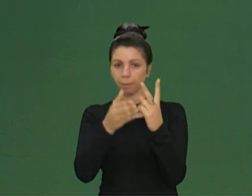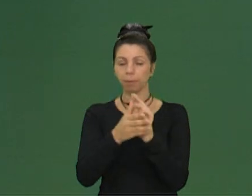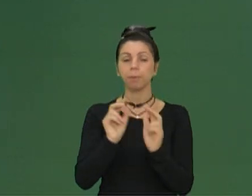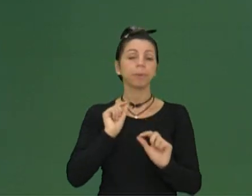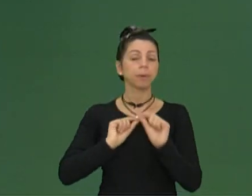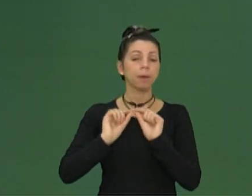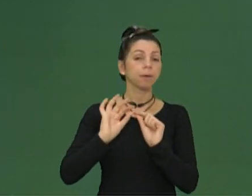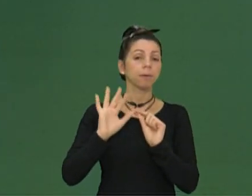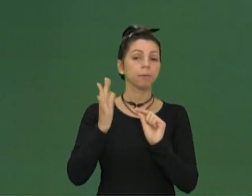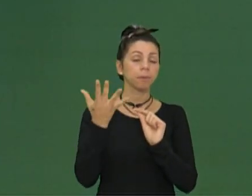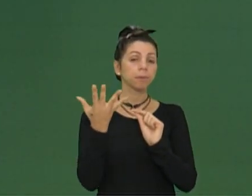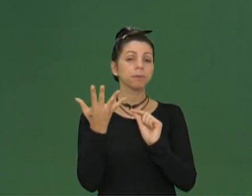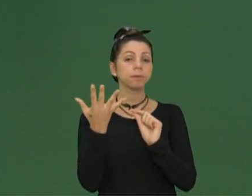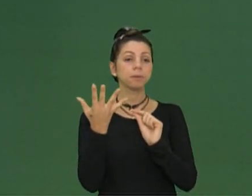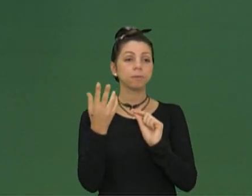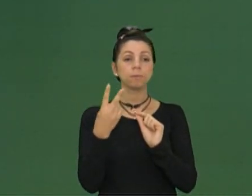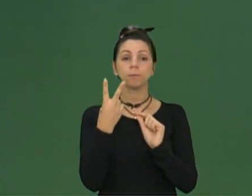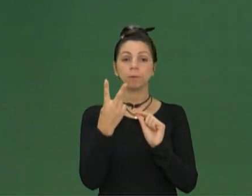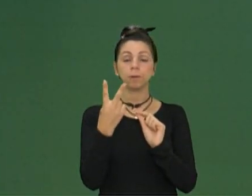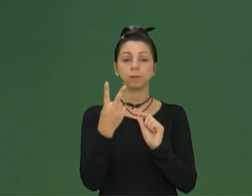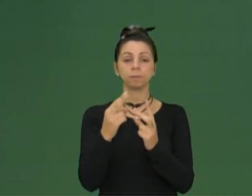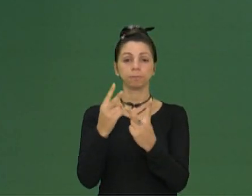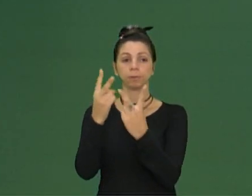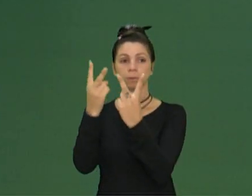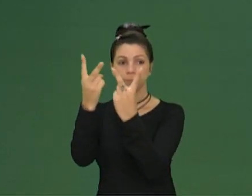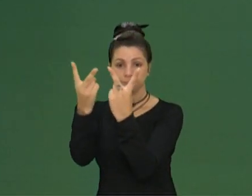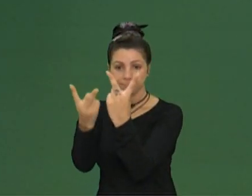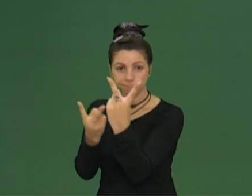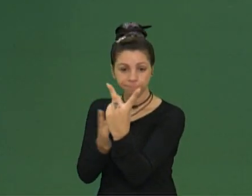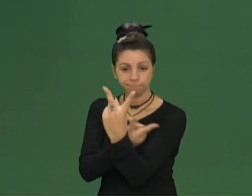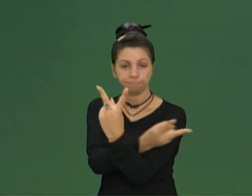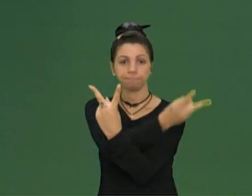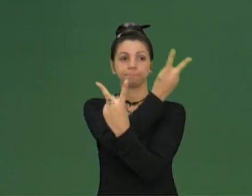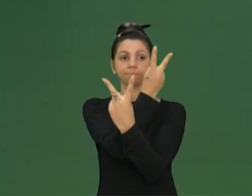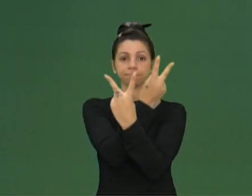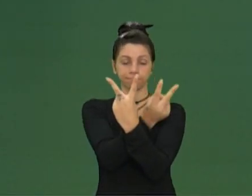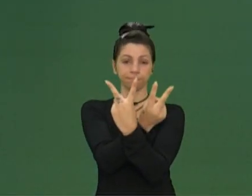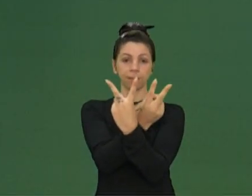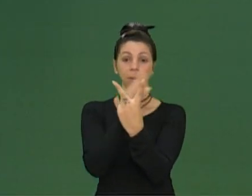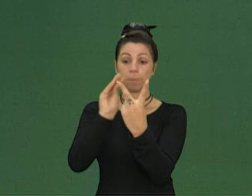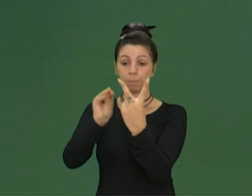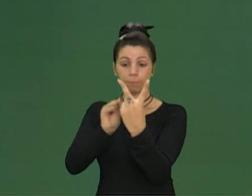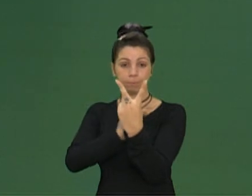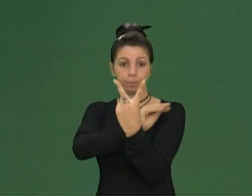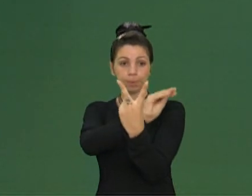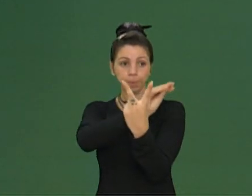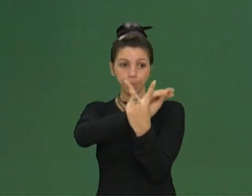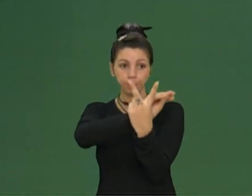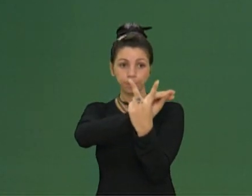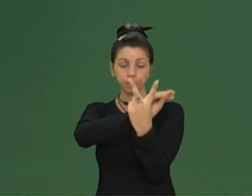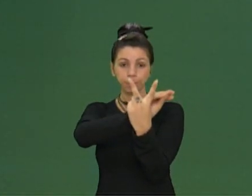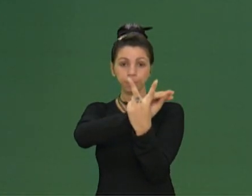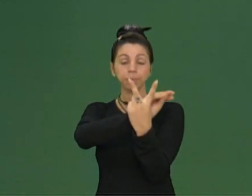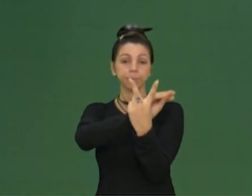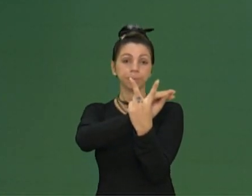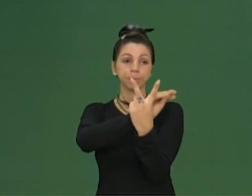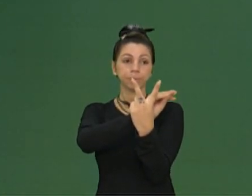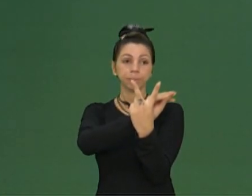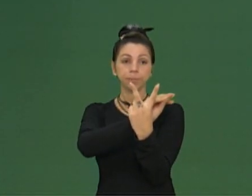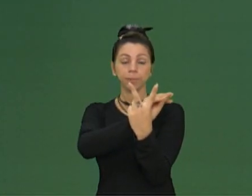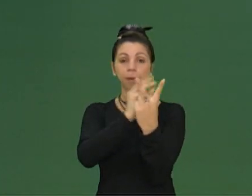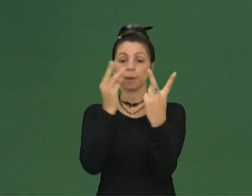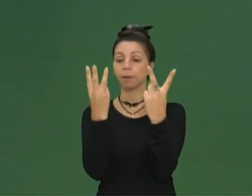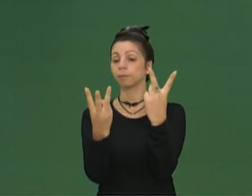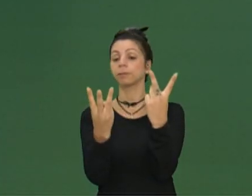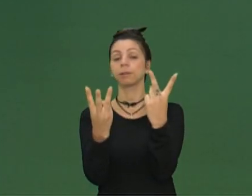2? Ele saiu dentro da casa dele, né? Ele como se tivesse tirado a roupa da raiz. Ele saiu. E aquele que eu